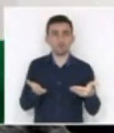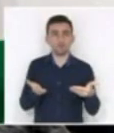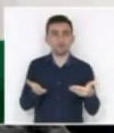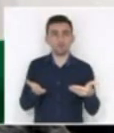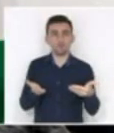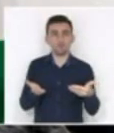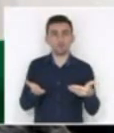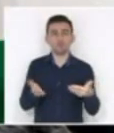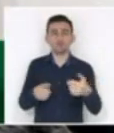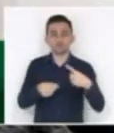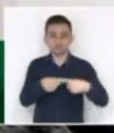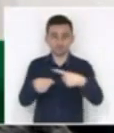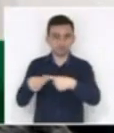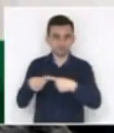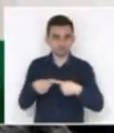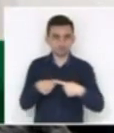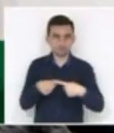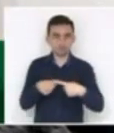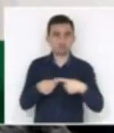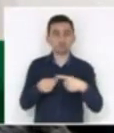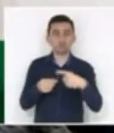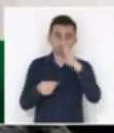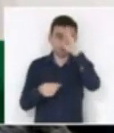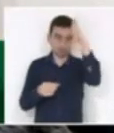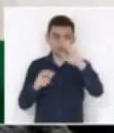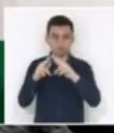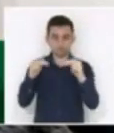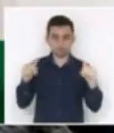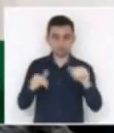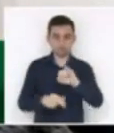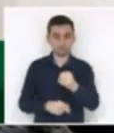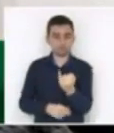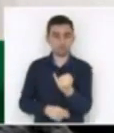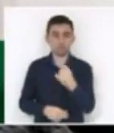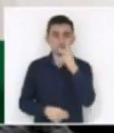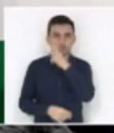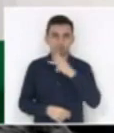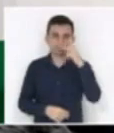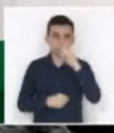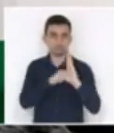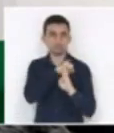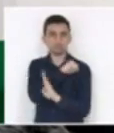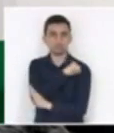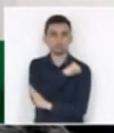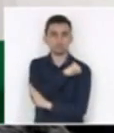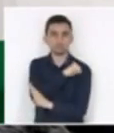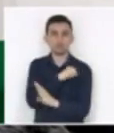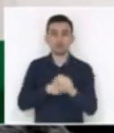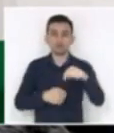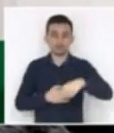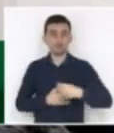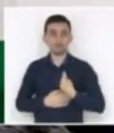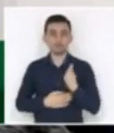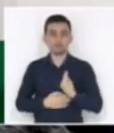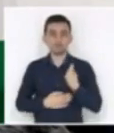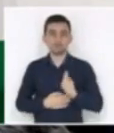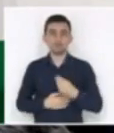os municípios, principalmente Florianópolis, São José, Palhoça e Biguaçu. Estava aqui o vereador